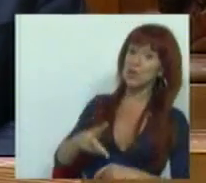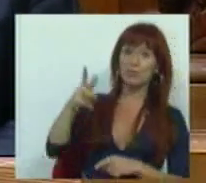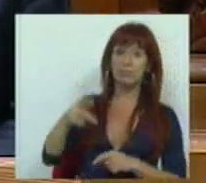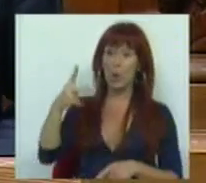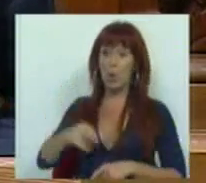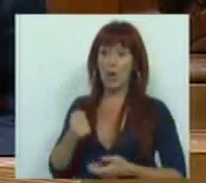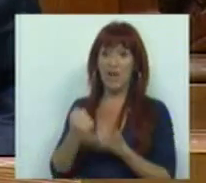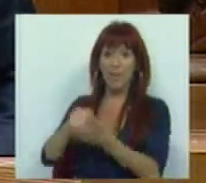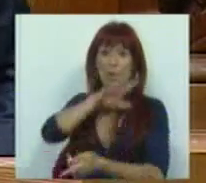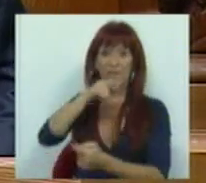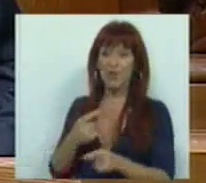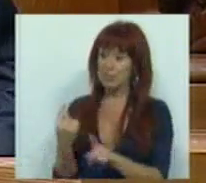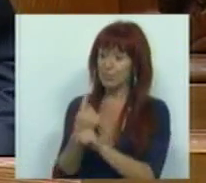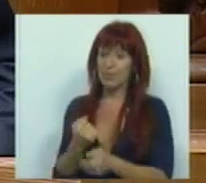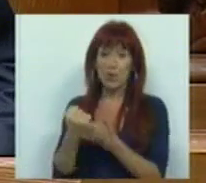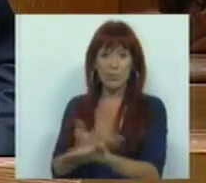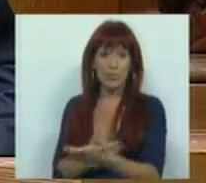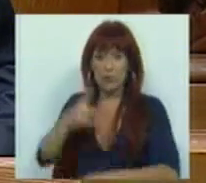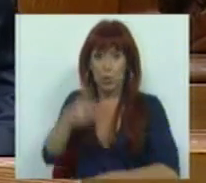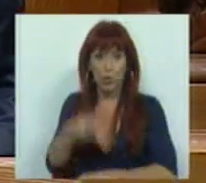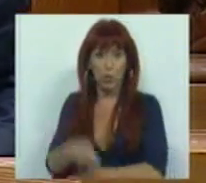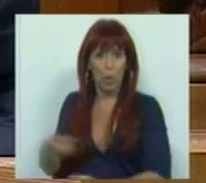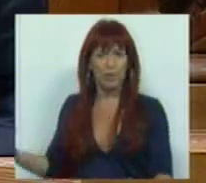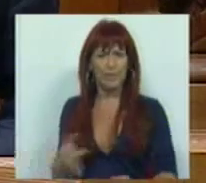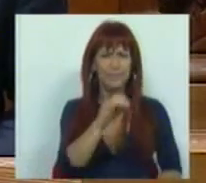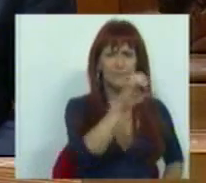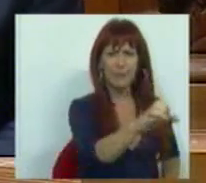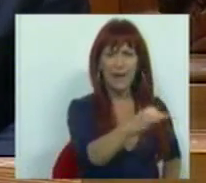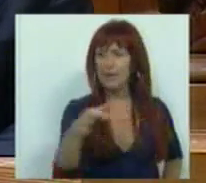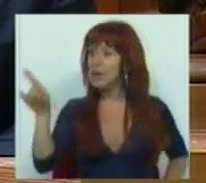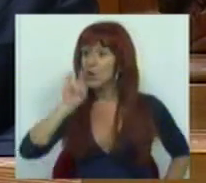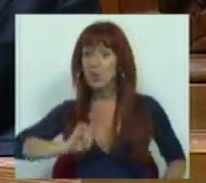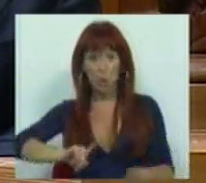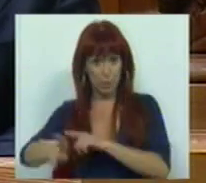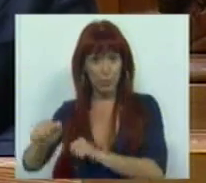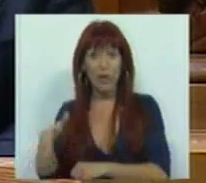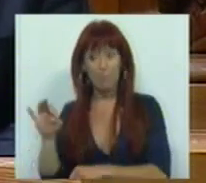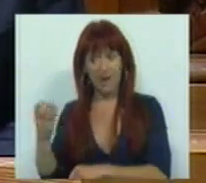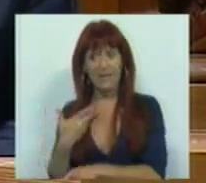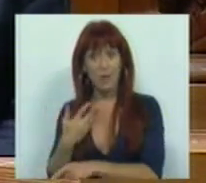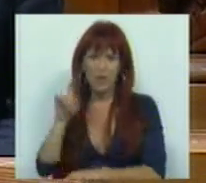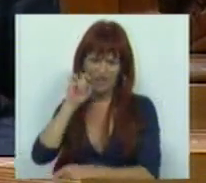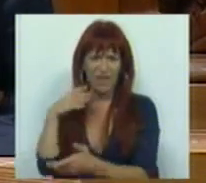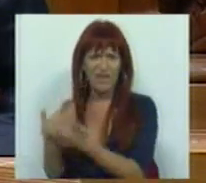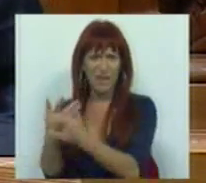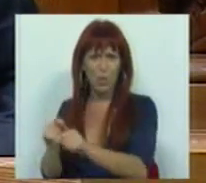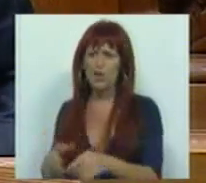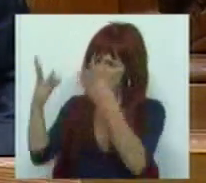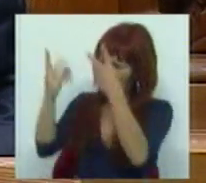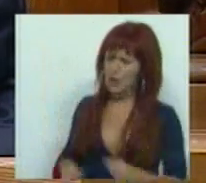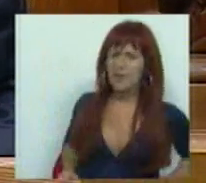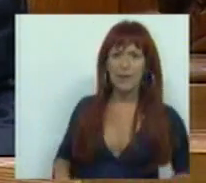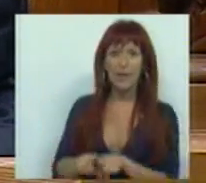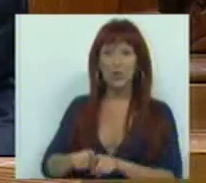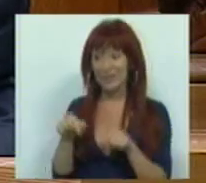no abono de família e nos subsídios de desemprego. O SPEC que a senhora deputada e o PSD defenderam e o